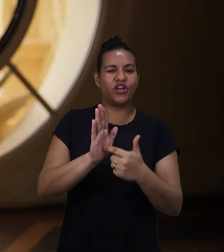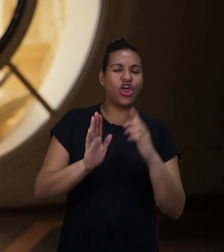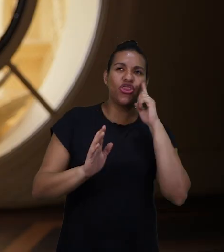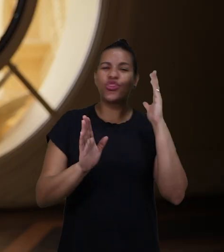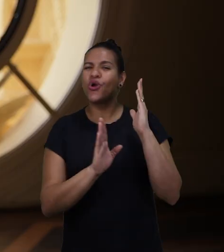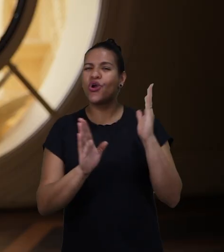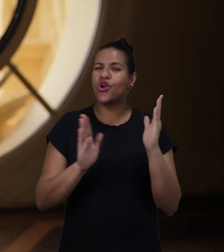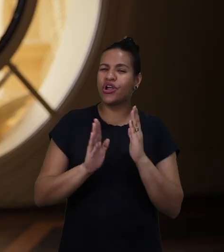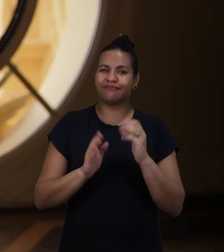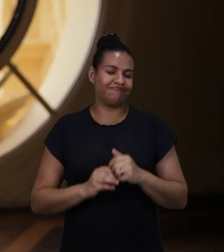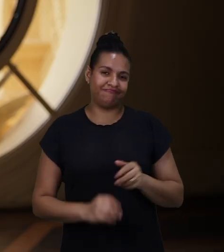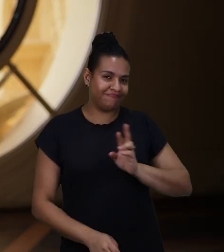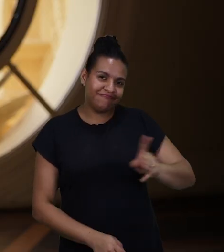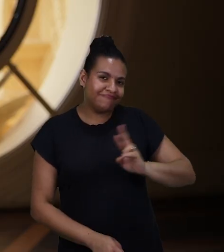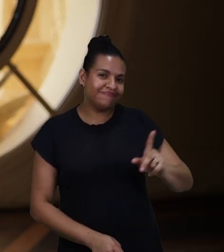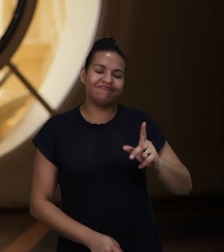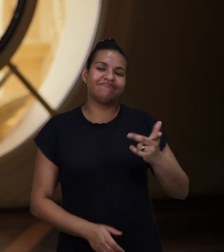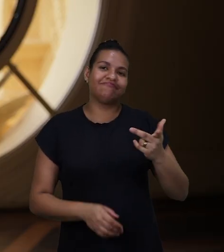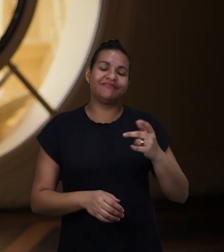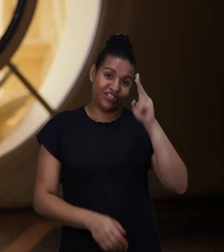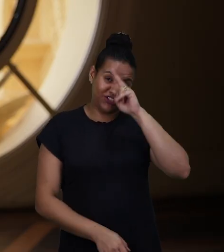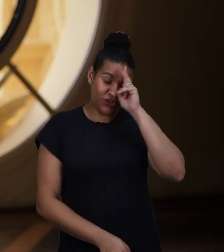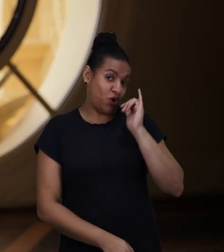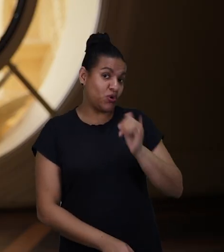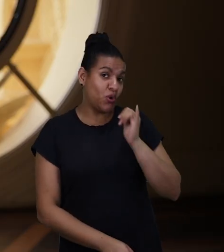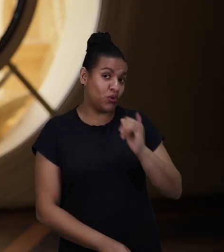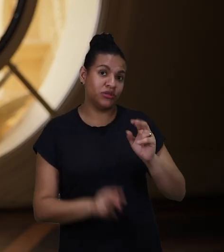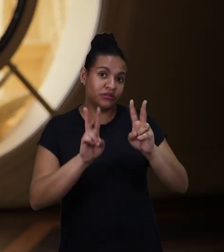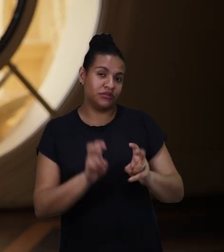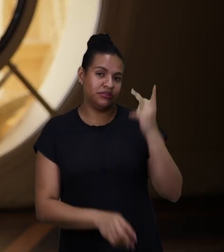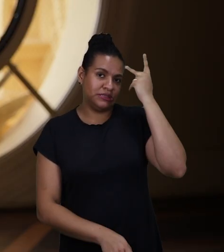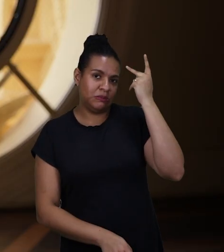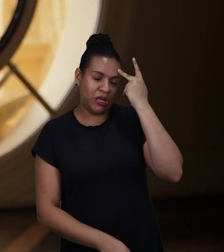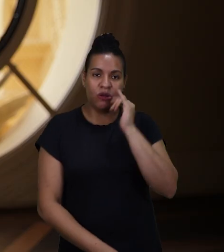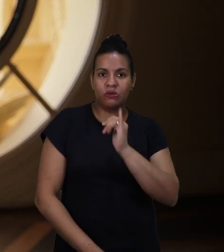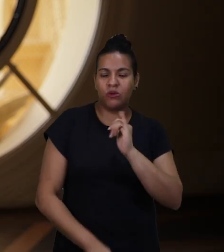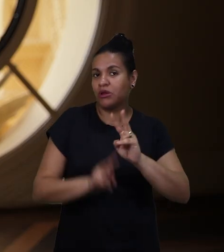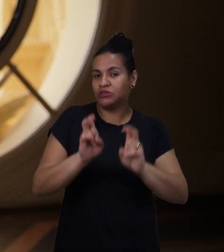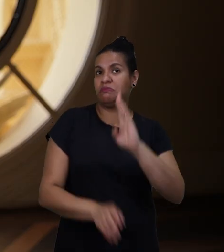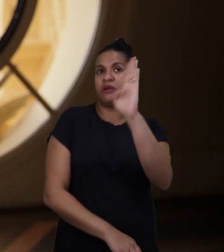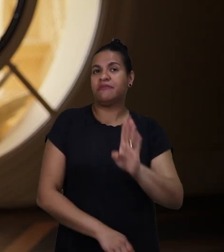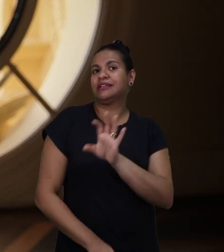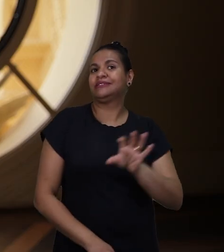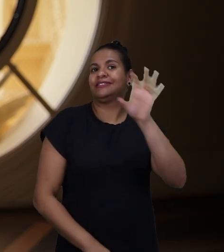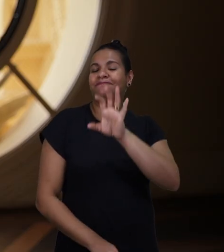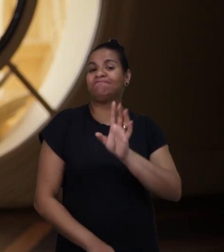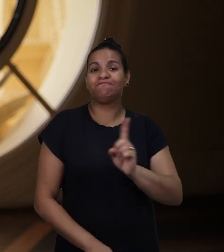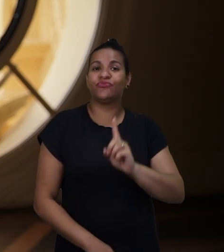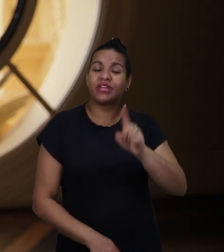questão. Nós não estamos aqui para contar a história de São Paulo, contar a história do Brasil. Nós estamos aqui